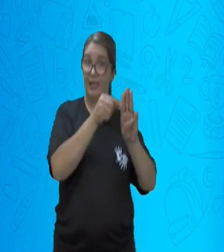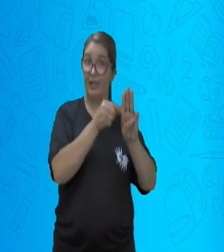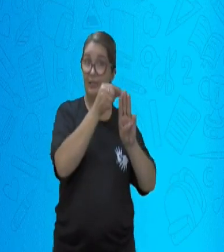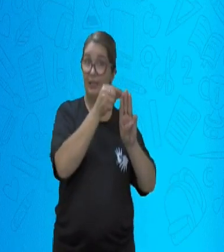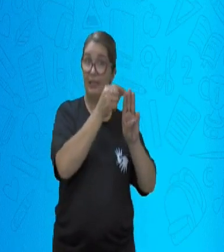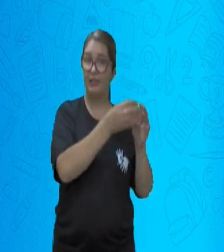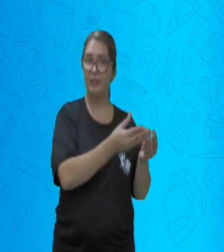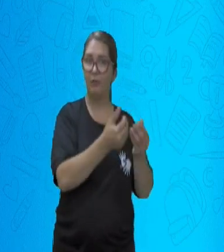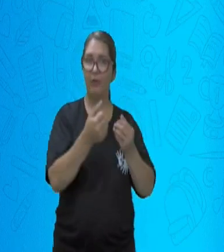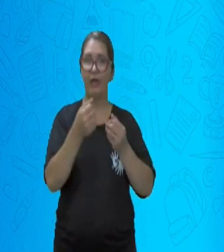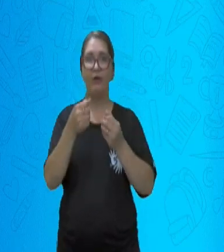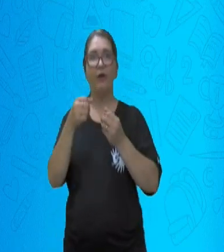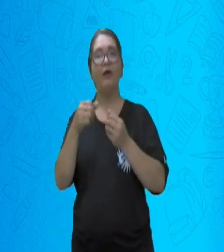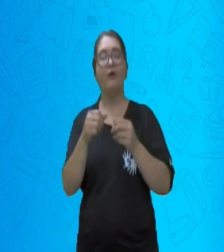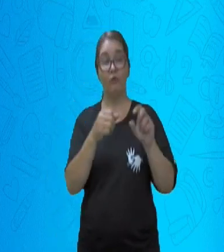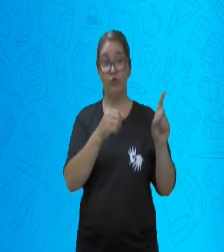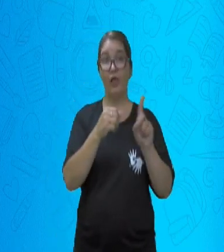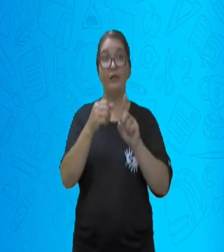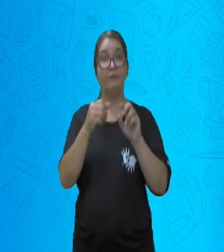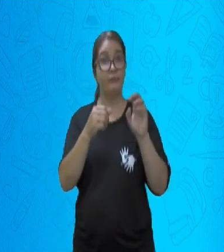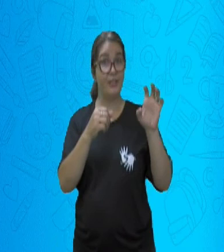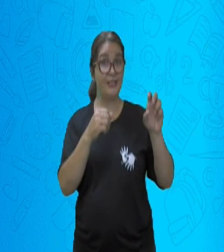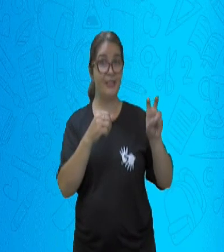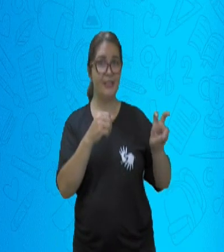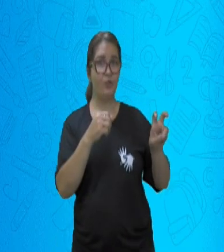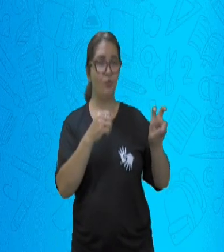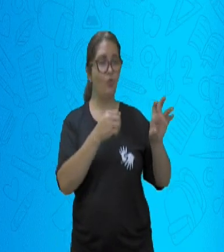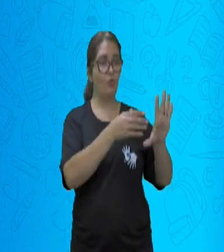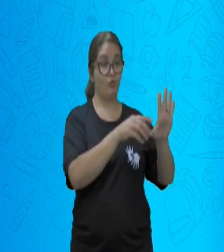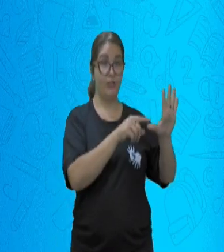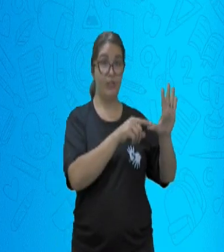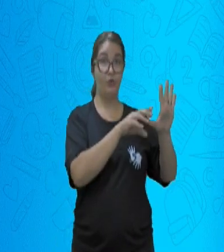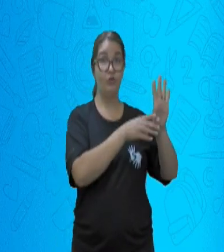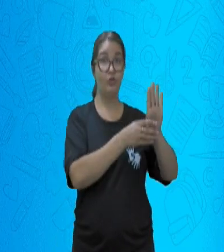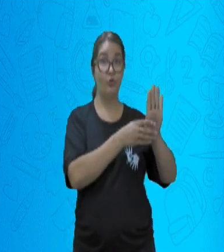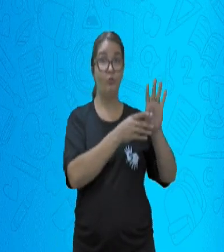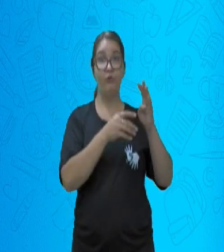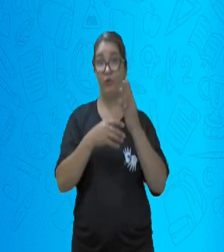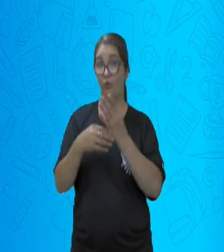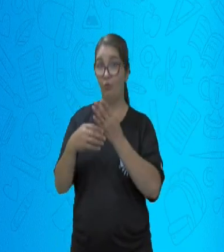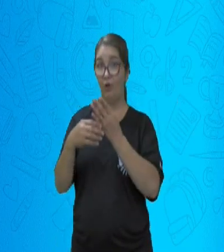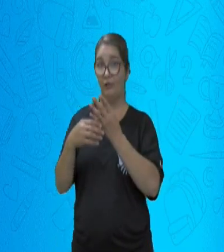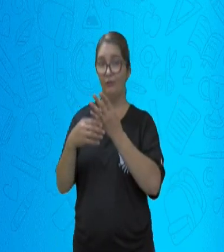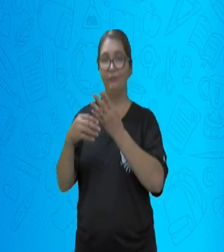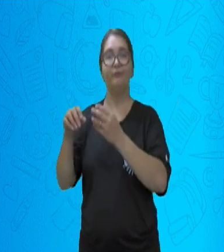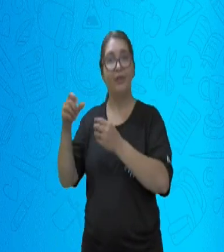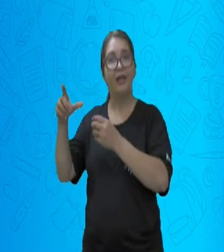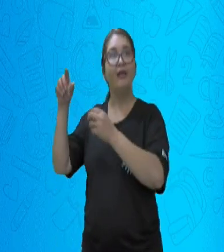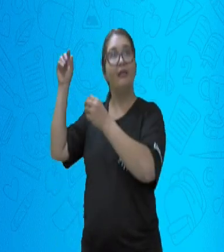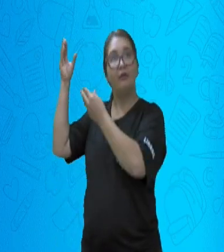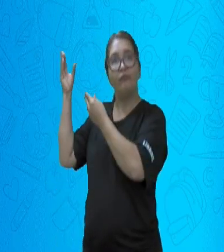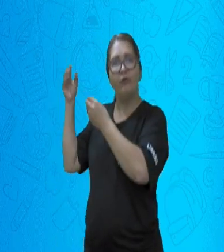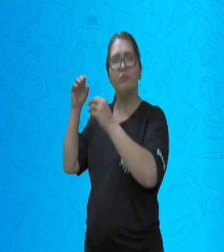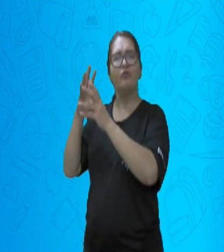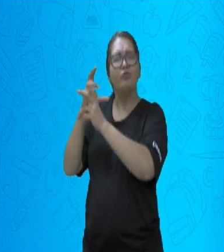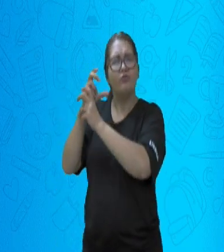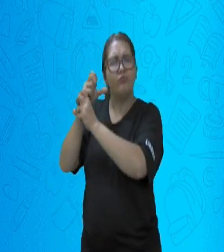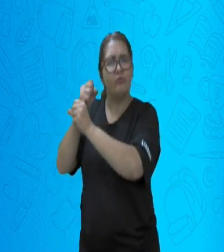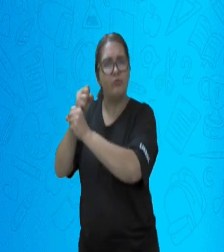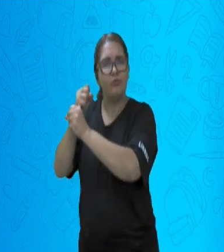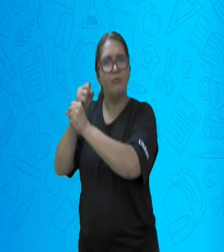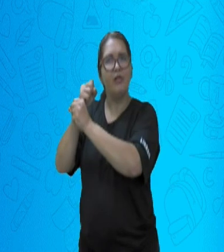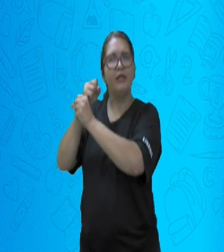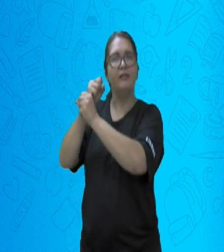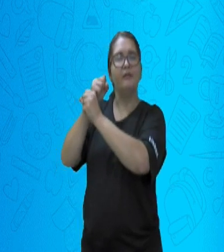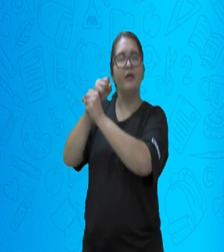tenho cinco. Eu vou tirar uma, vou ficar com quatro. E essa centena que eu retirei aqui, eu vou levar lá